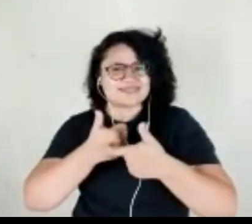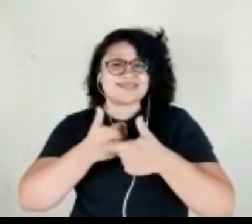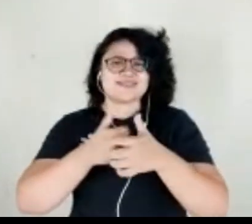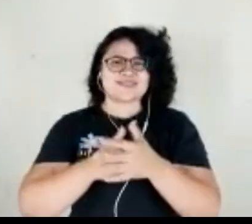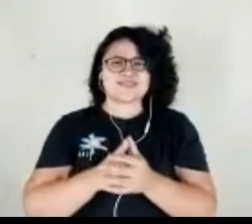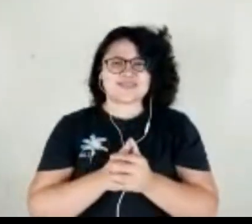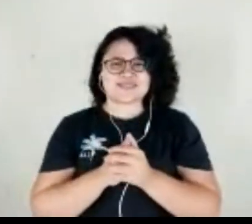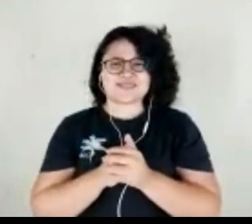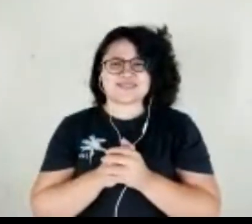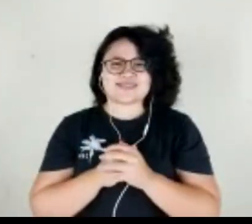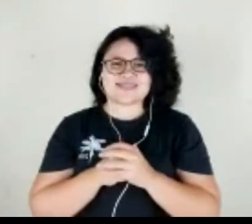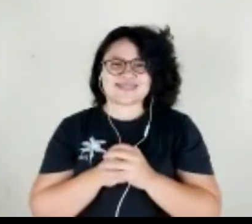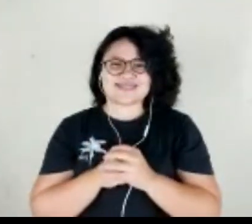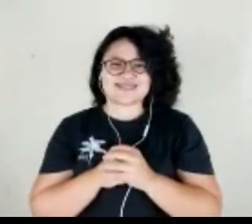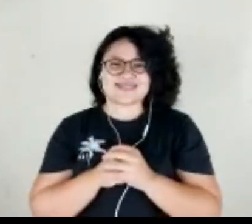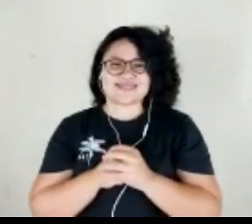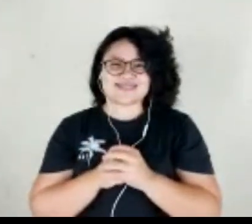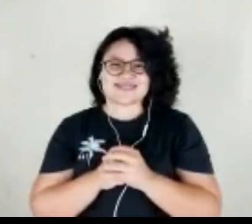like.